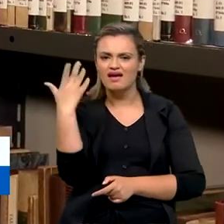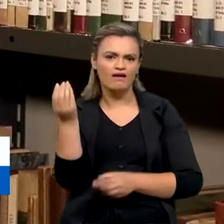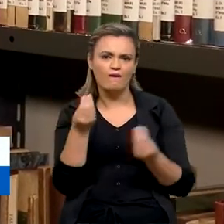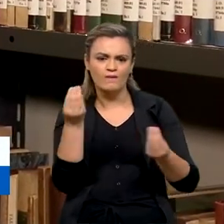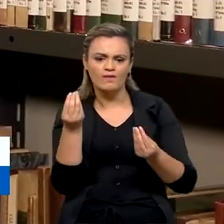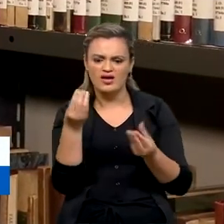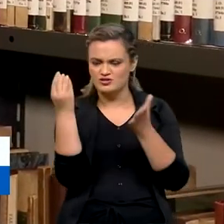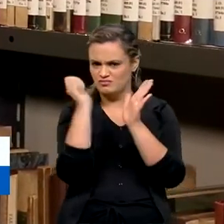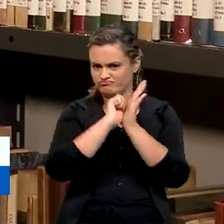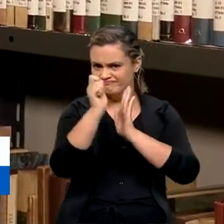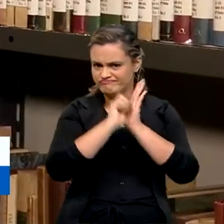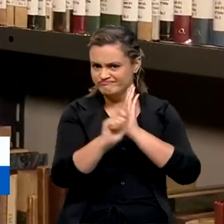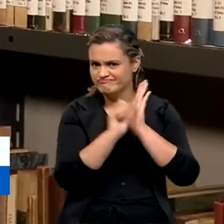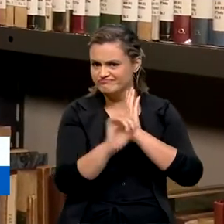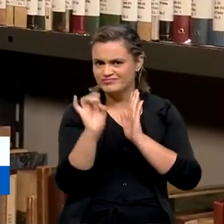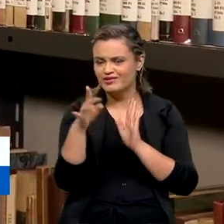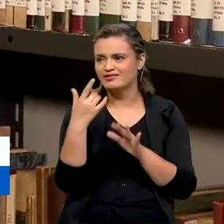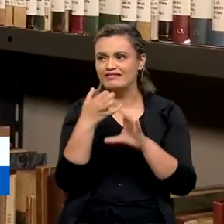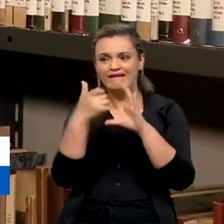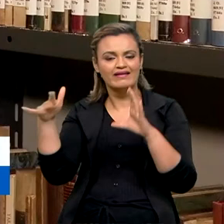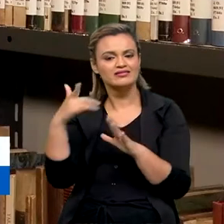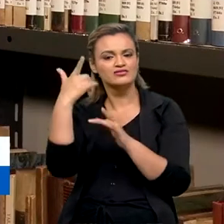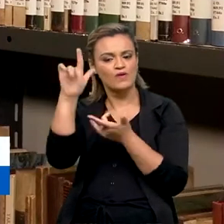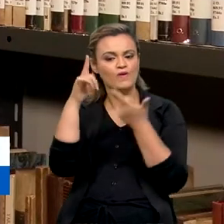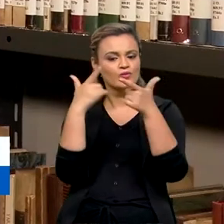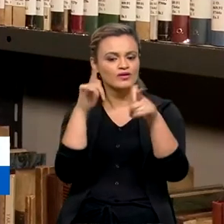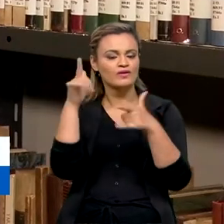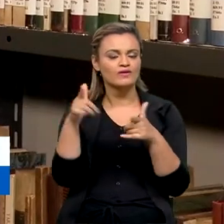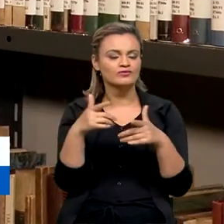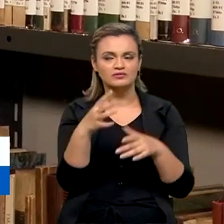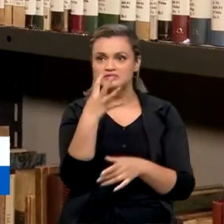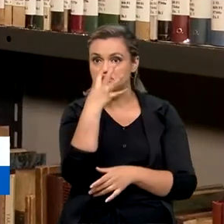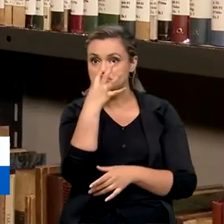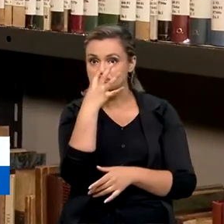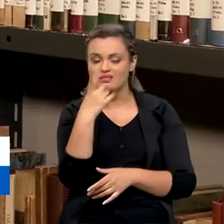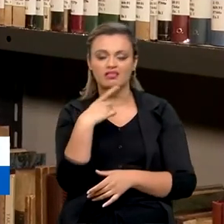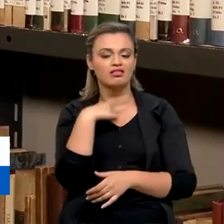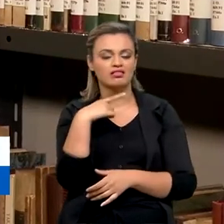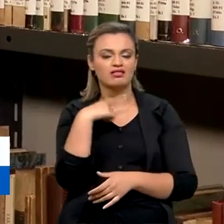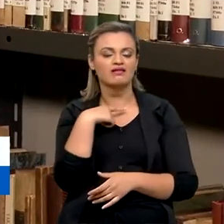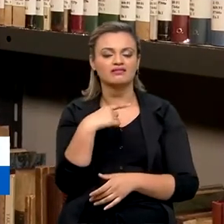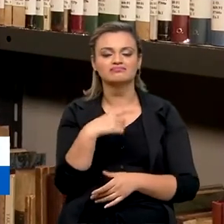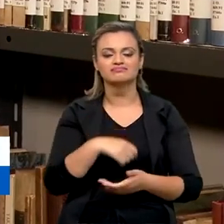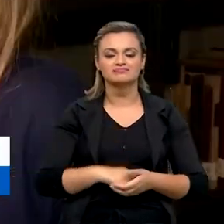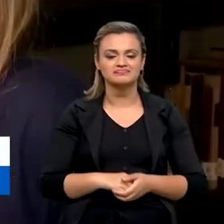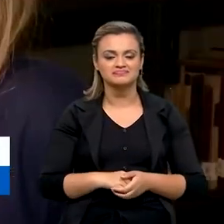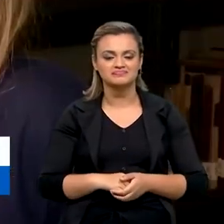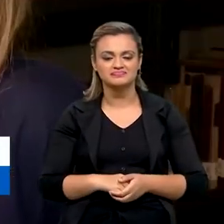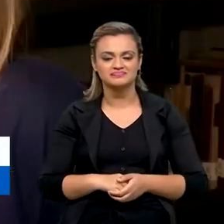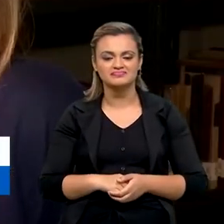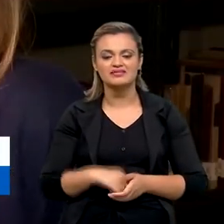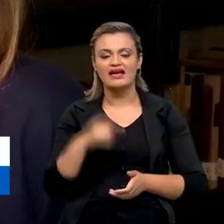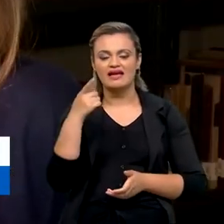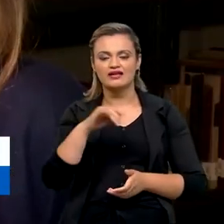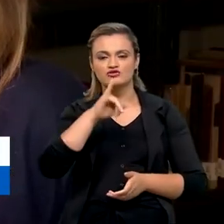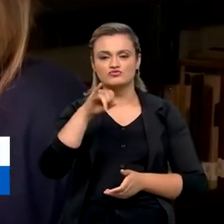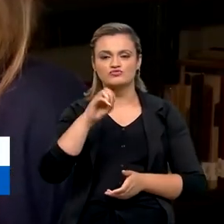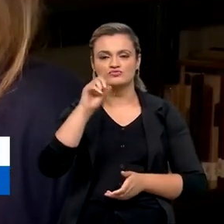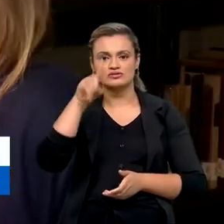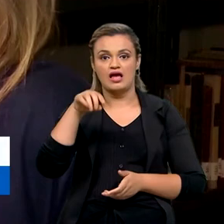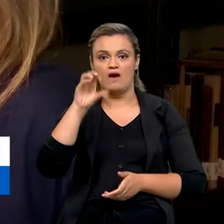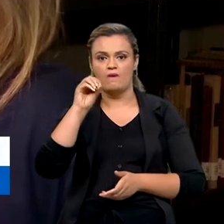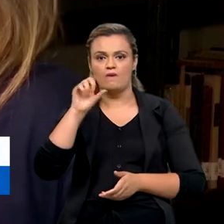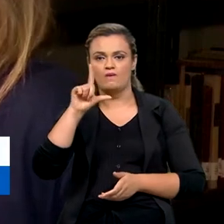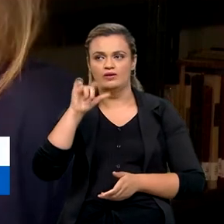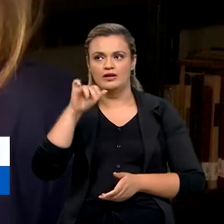do que está escrito. Tem outras características que acabam chamando a atenção de diversas áreas. José Olímpio tinha um cuidado